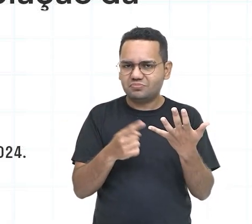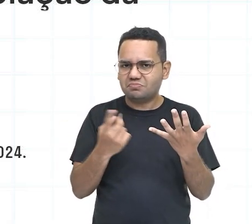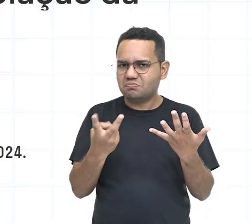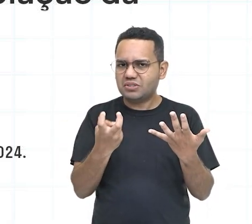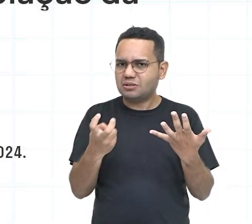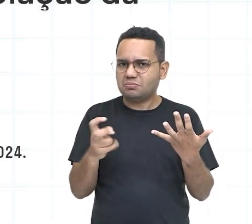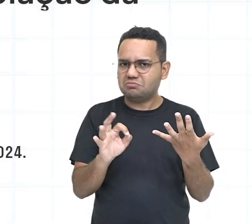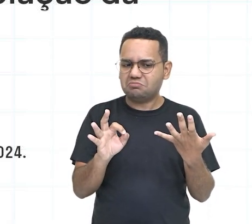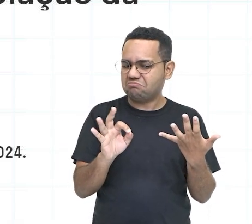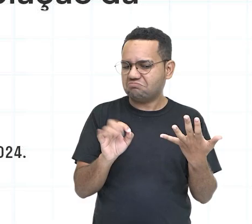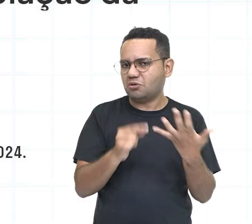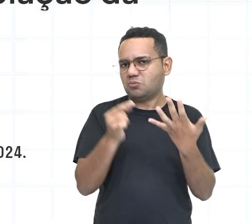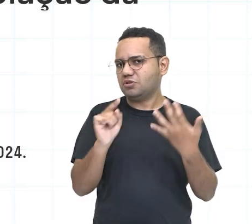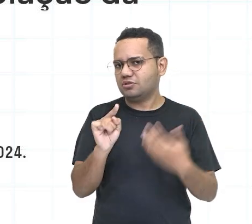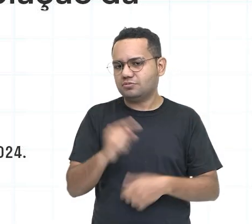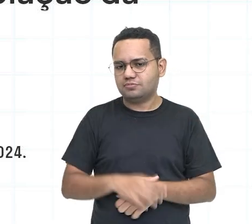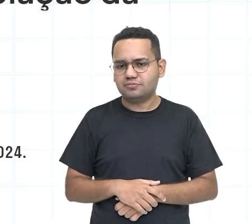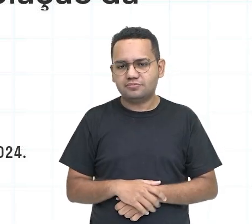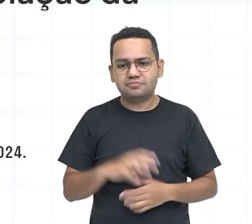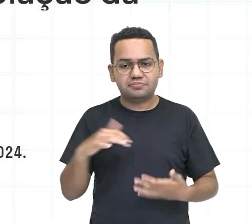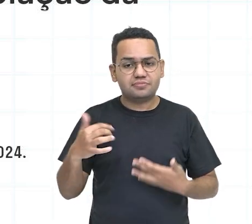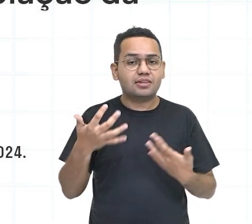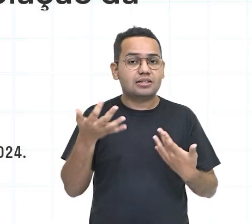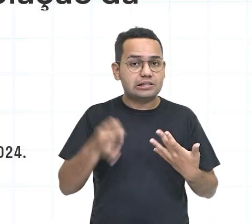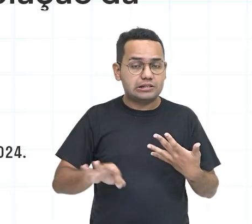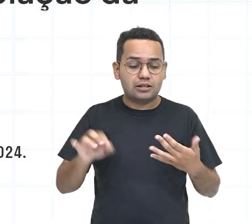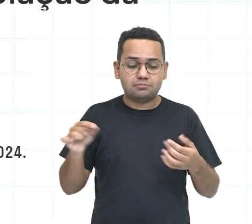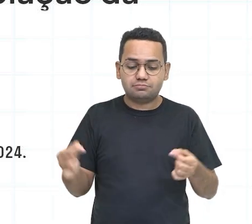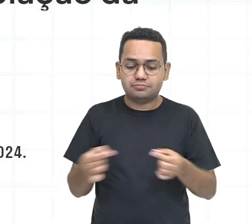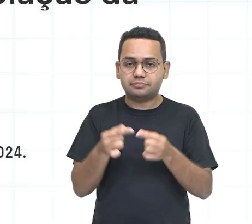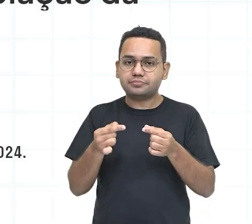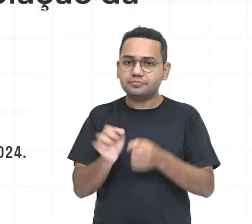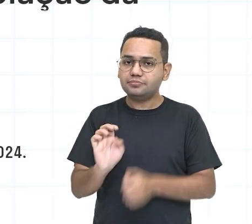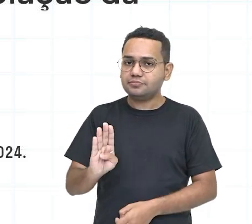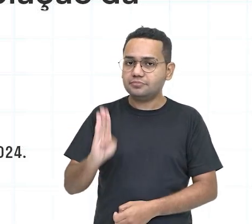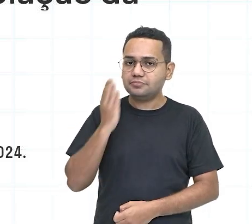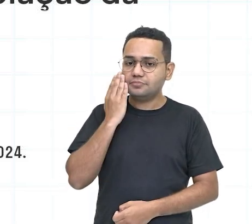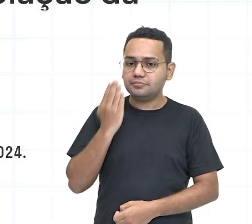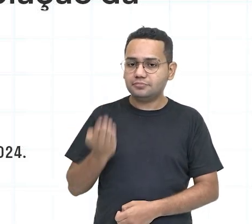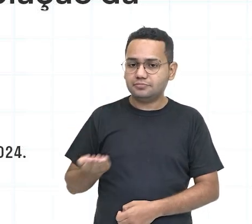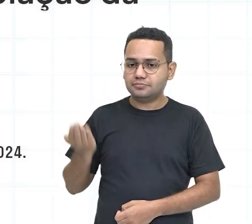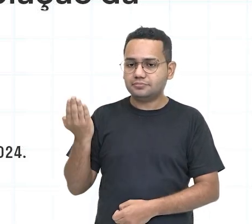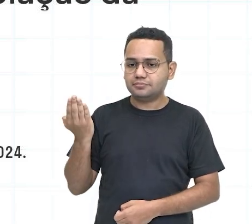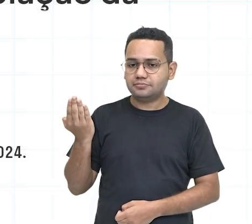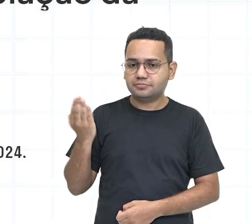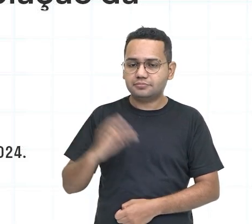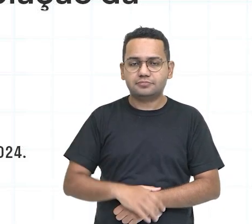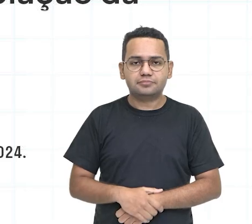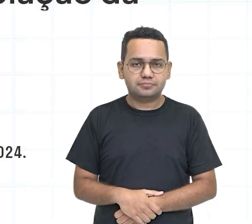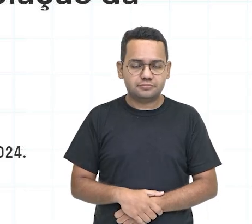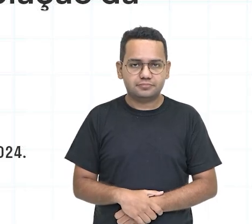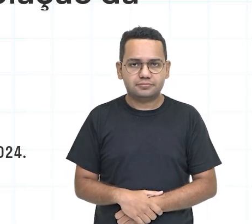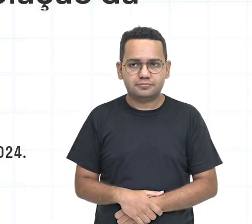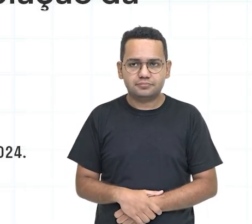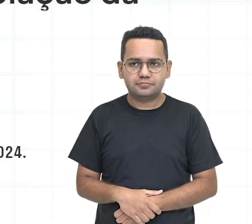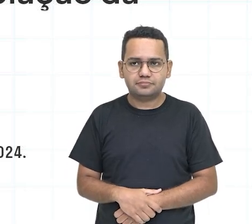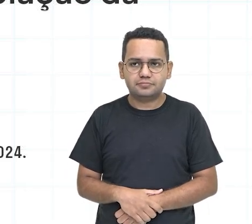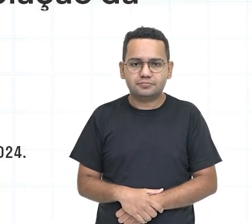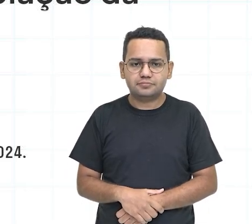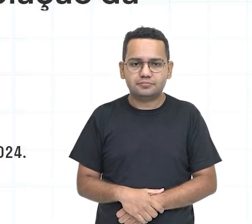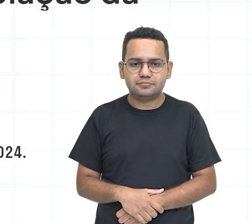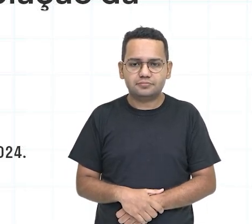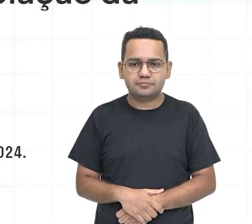ver então a nossa resposta. Olha lá, na letra B. Para facilitar o controle administrativo e a